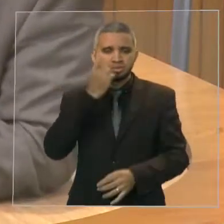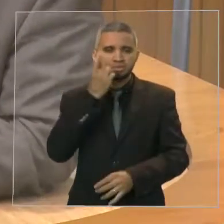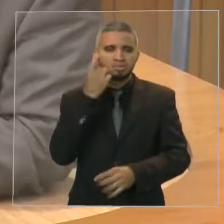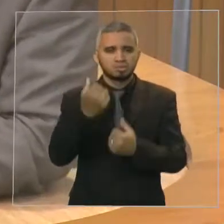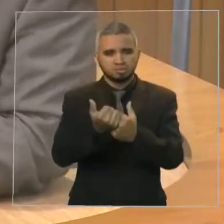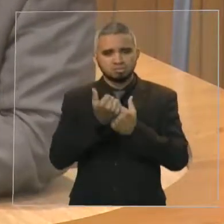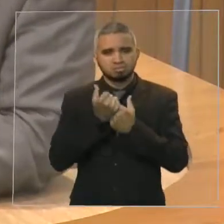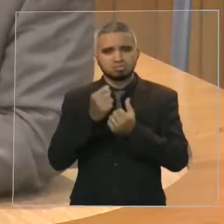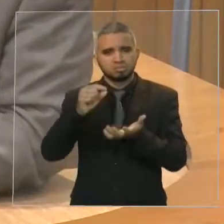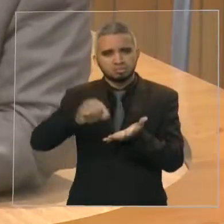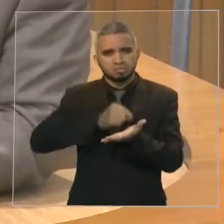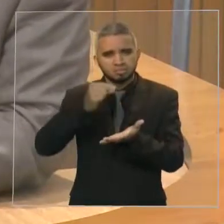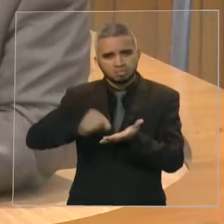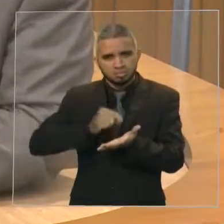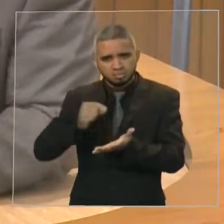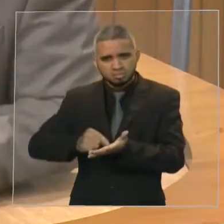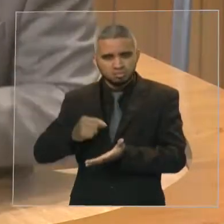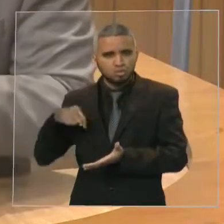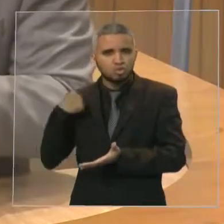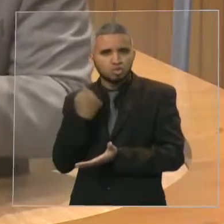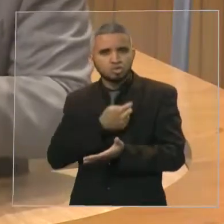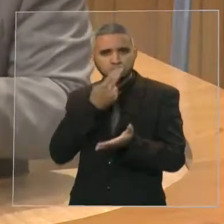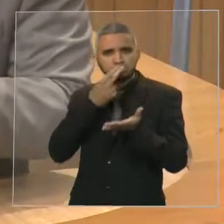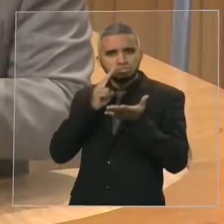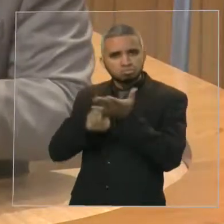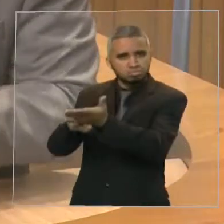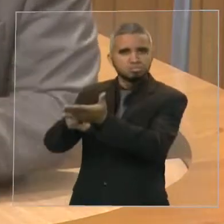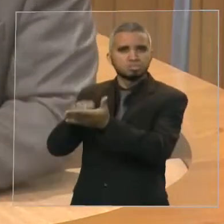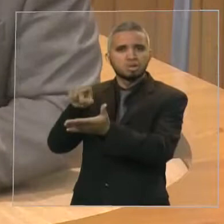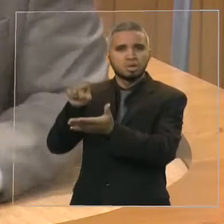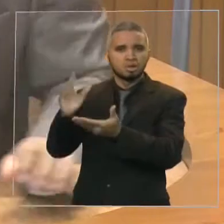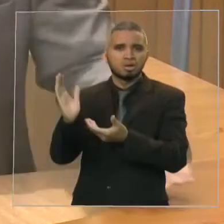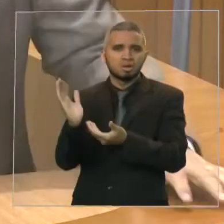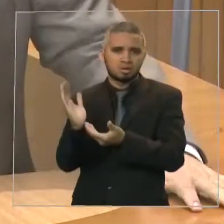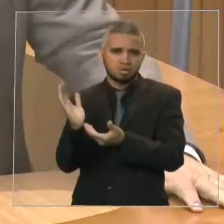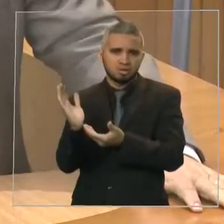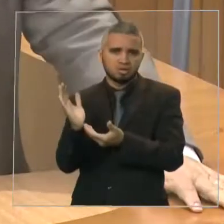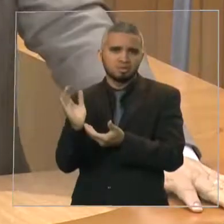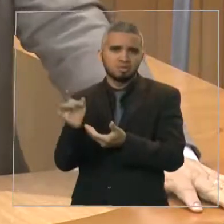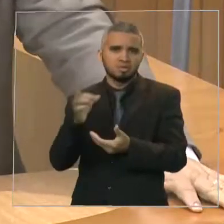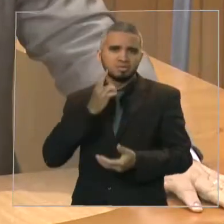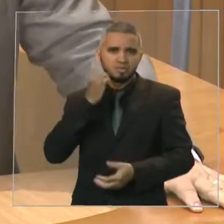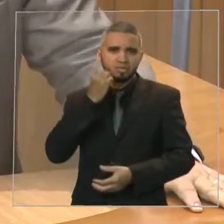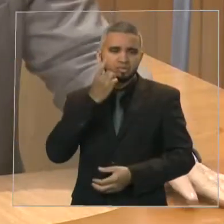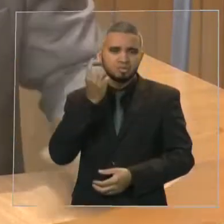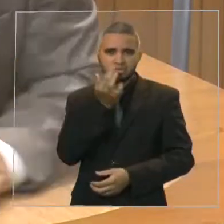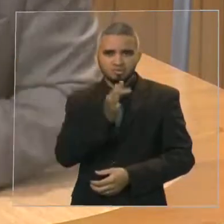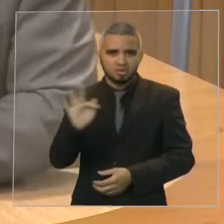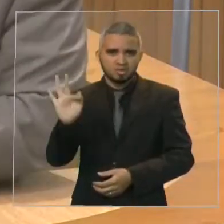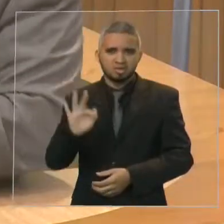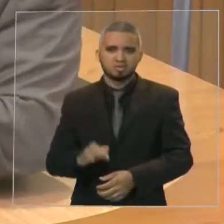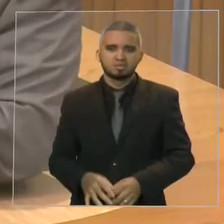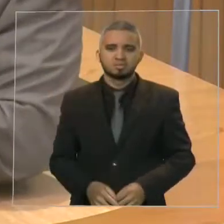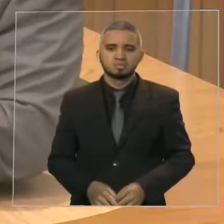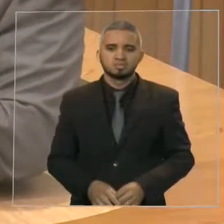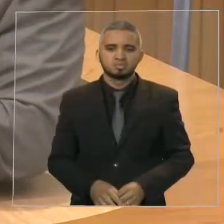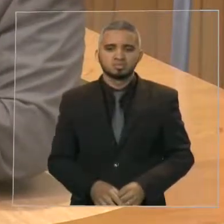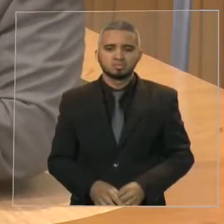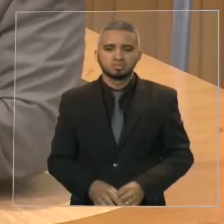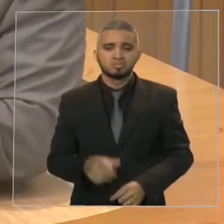a bancada maranhense, direcionando a coordenadora da bancada, a deputada Luana, para